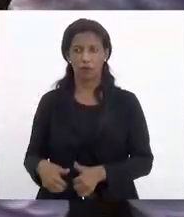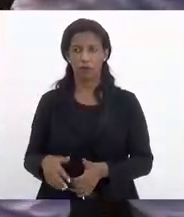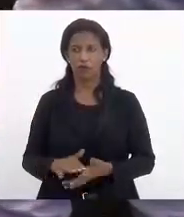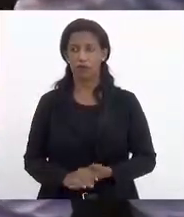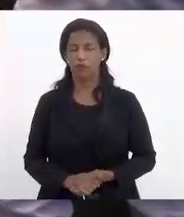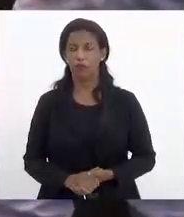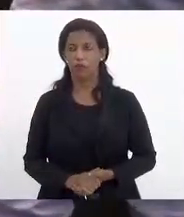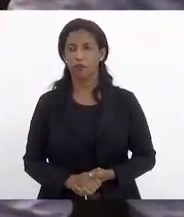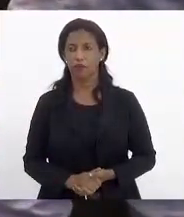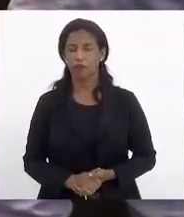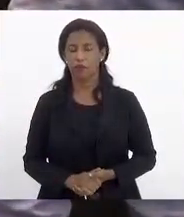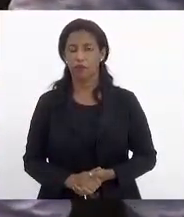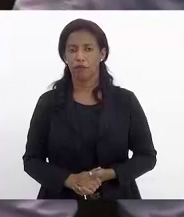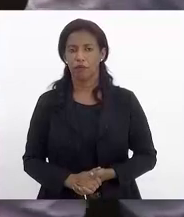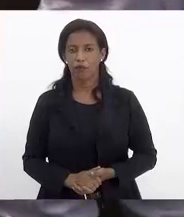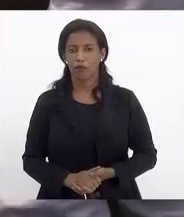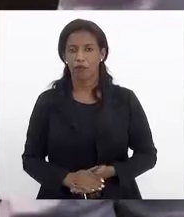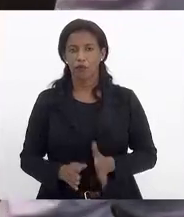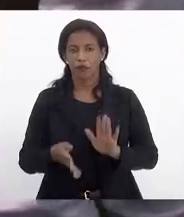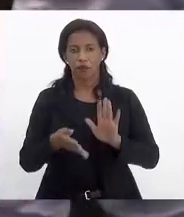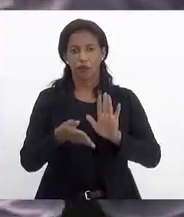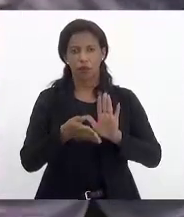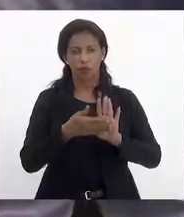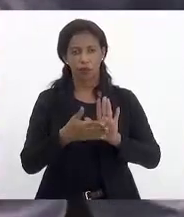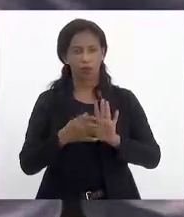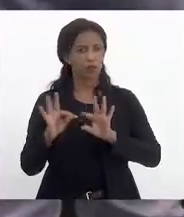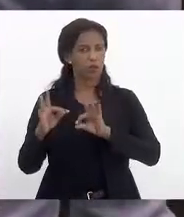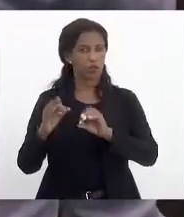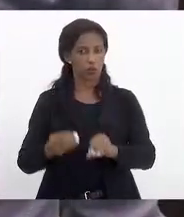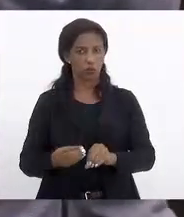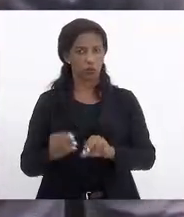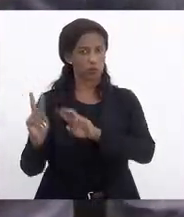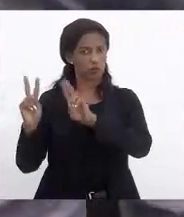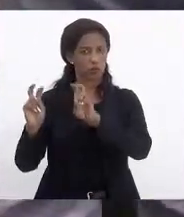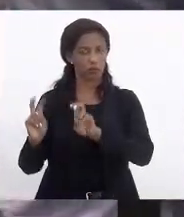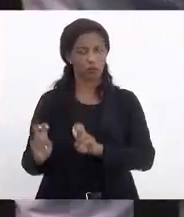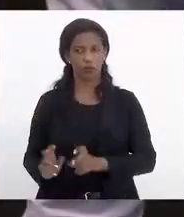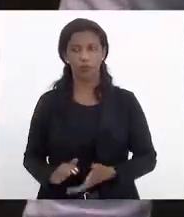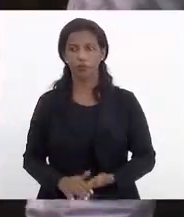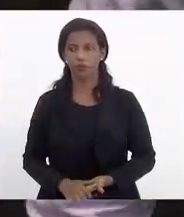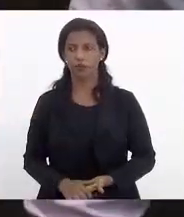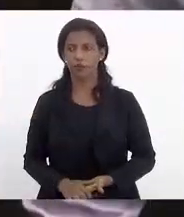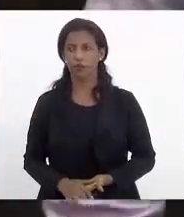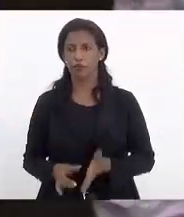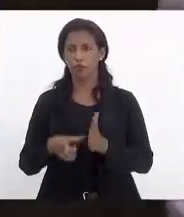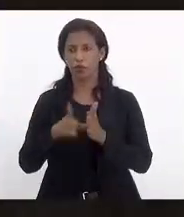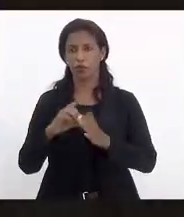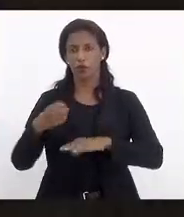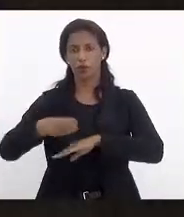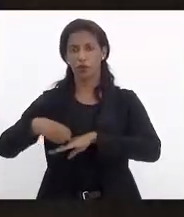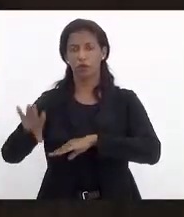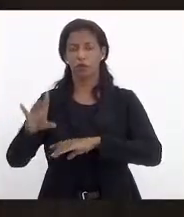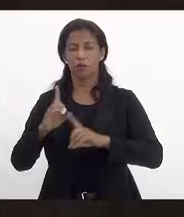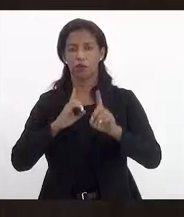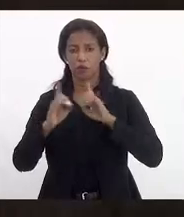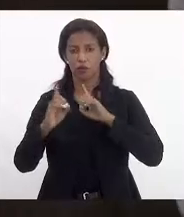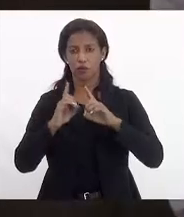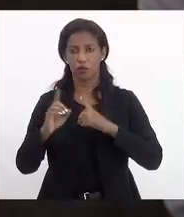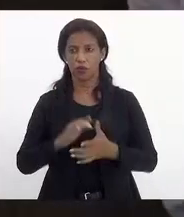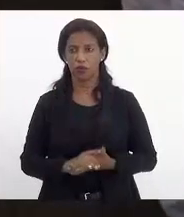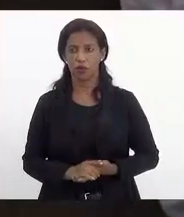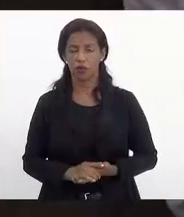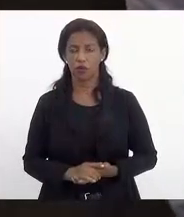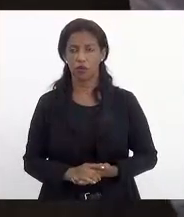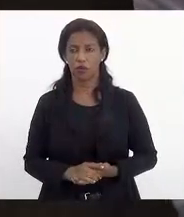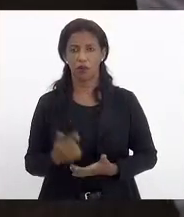de colher os pareceres de todas essas matérias, e antes do encaminhamento da discussão, queria, nessa